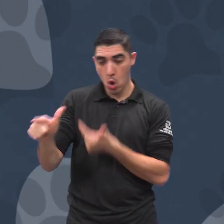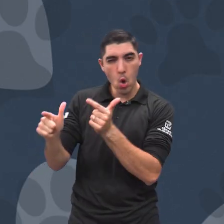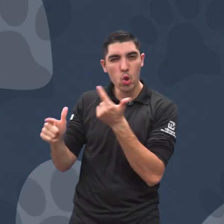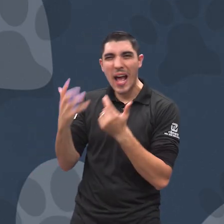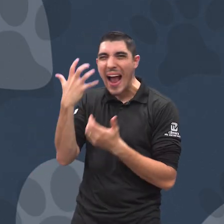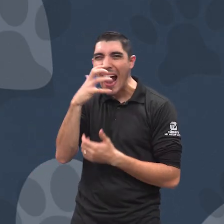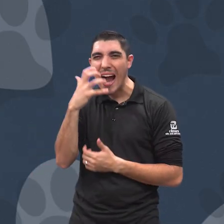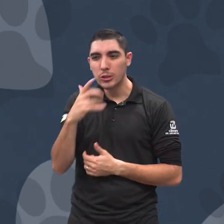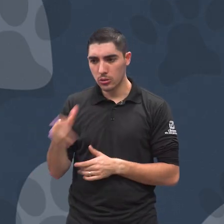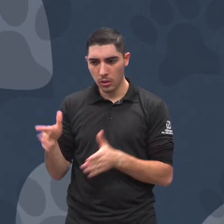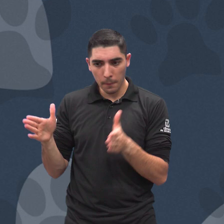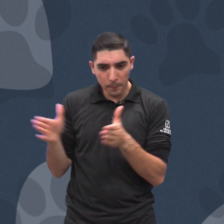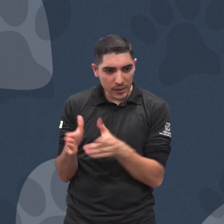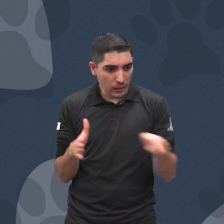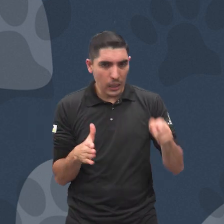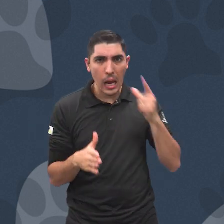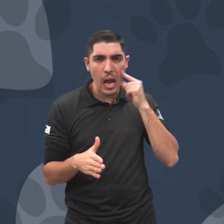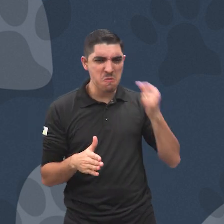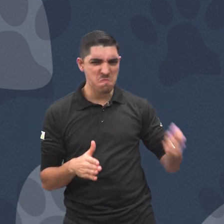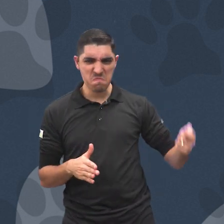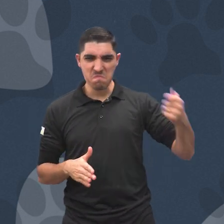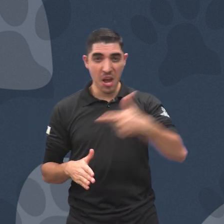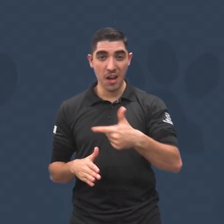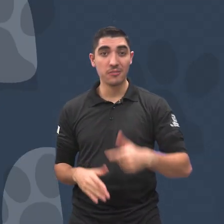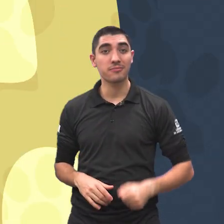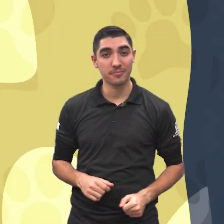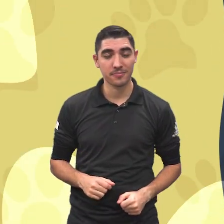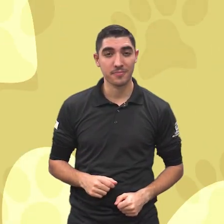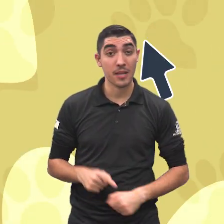muito cachorro parecer até, ó, miniatura?